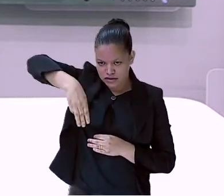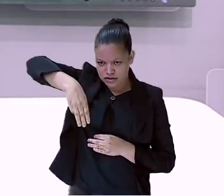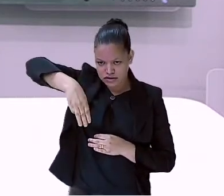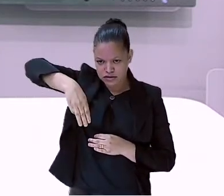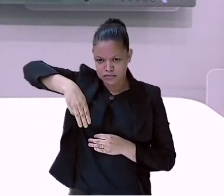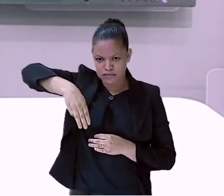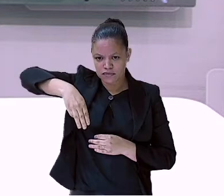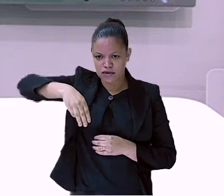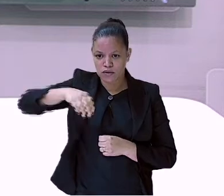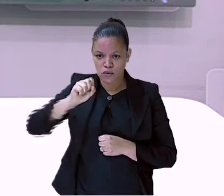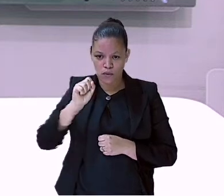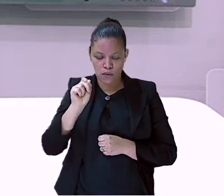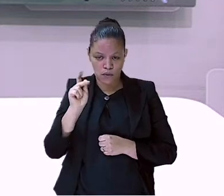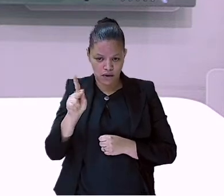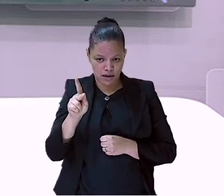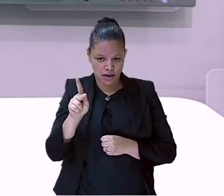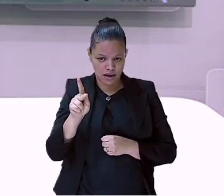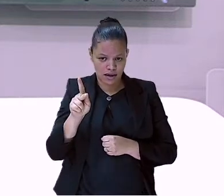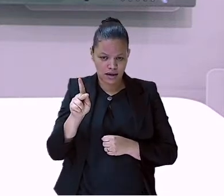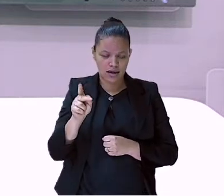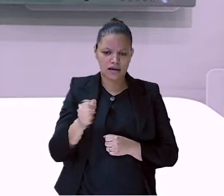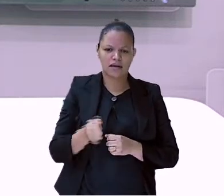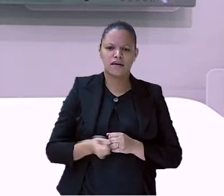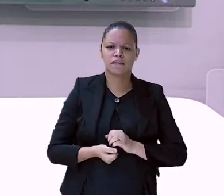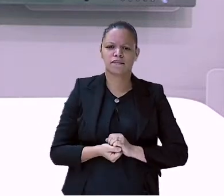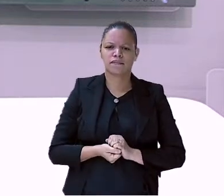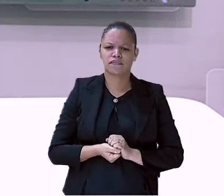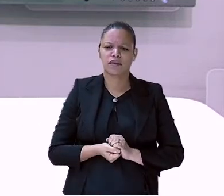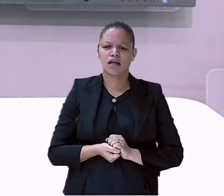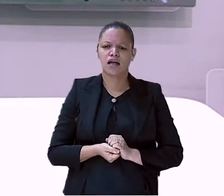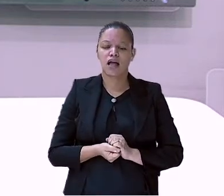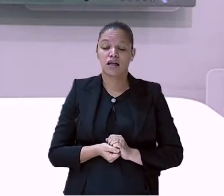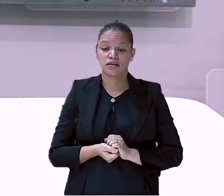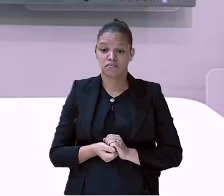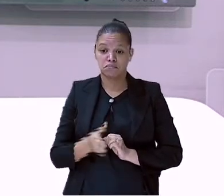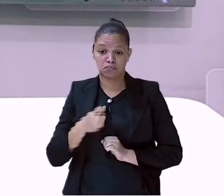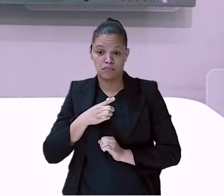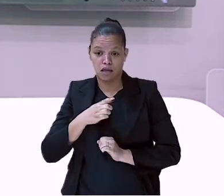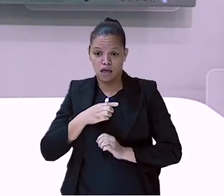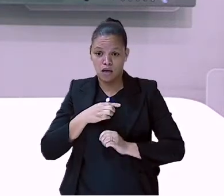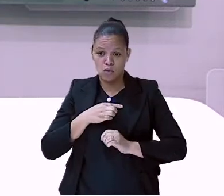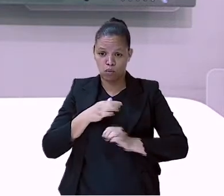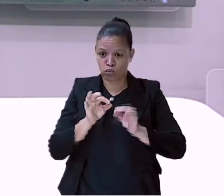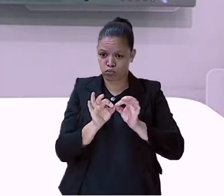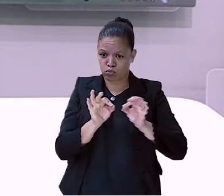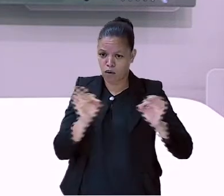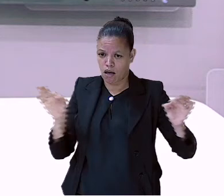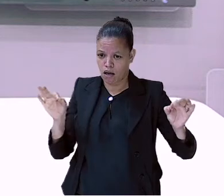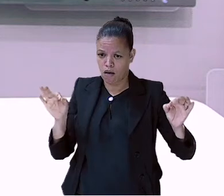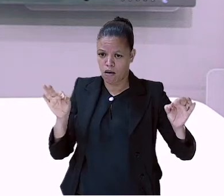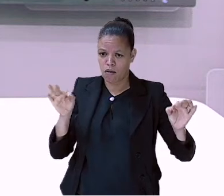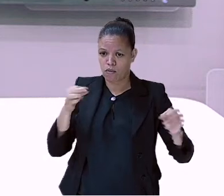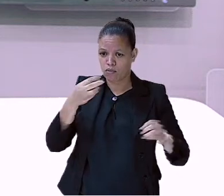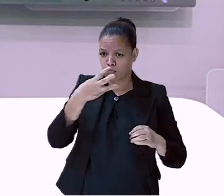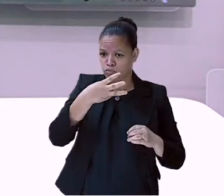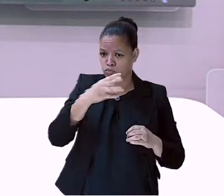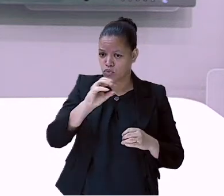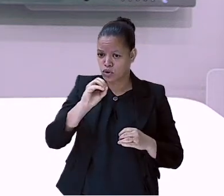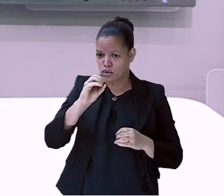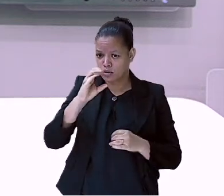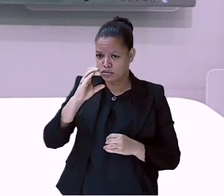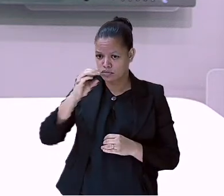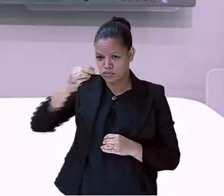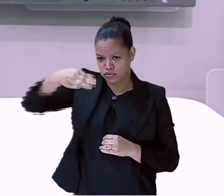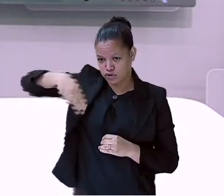tenho 1 centímetro. Então, aqui eu tenho 30 centímetros. ok? Só que para me